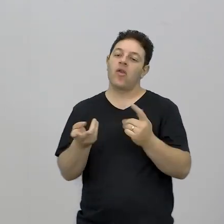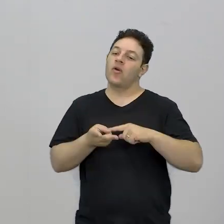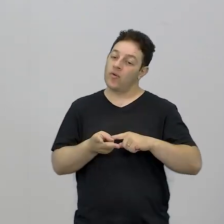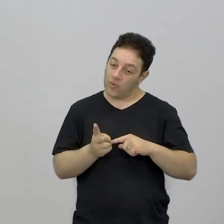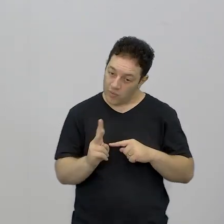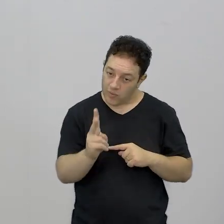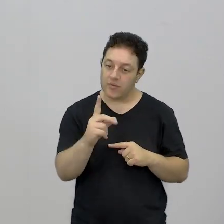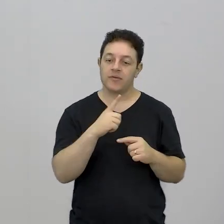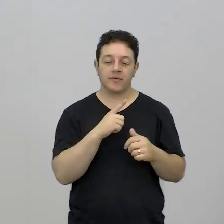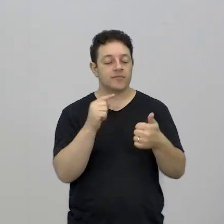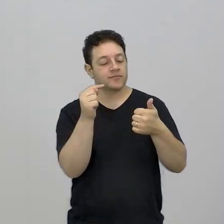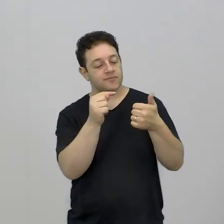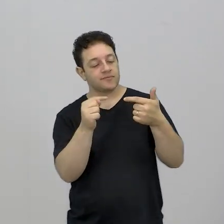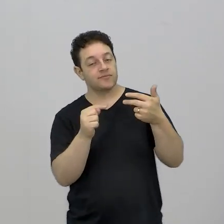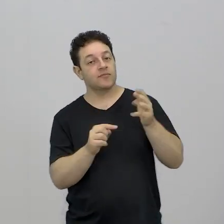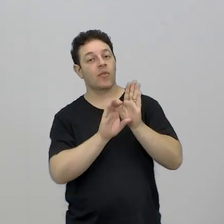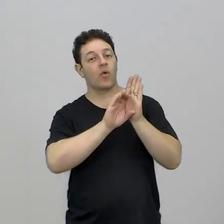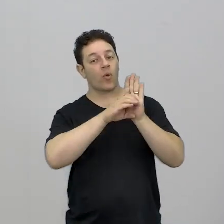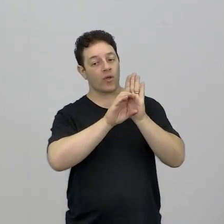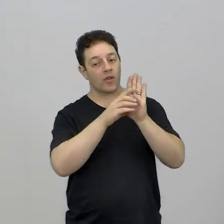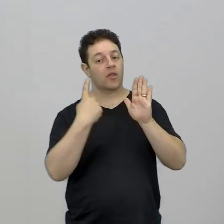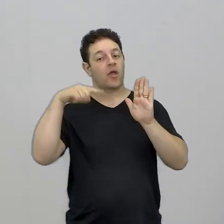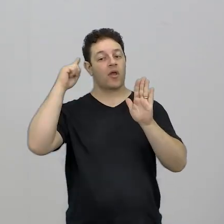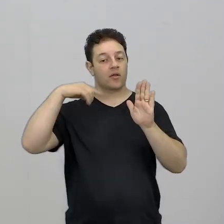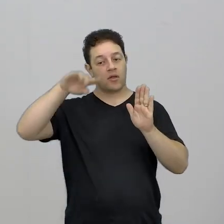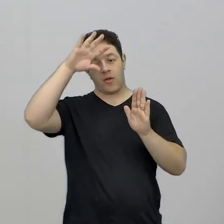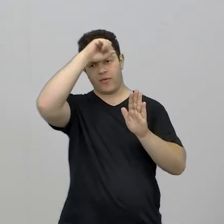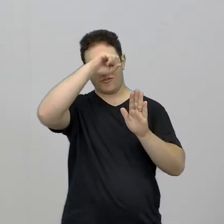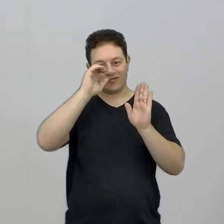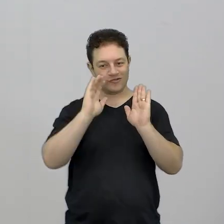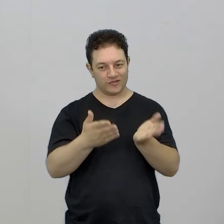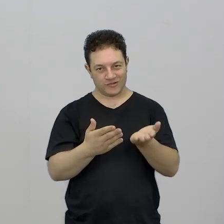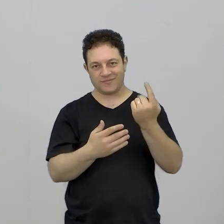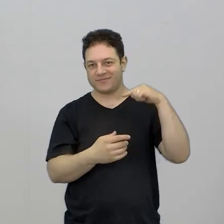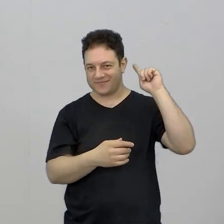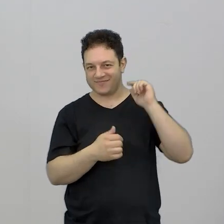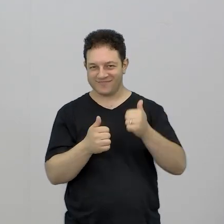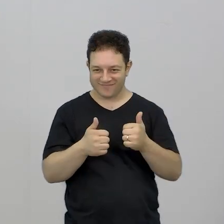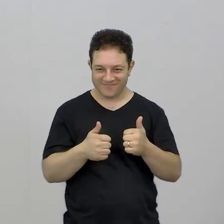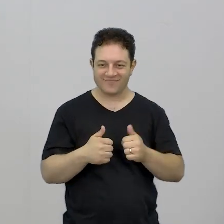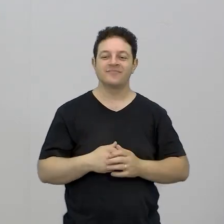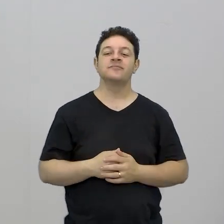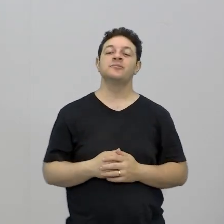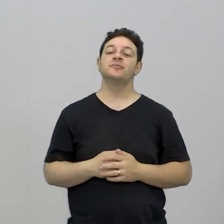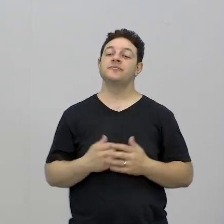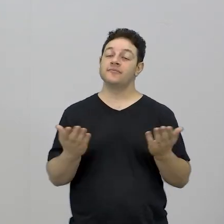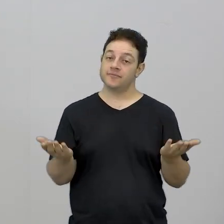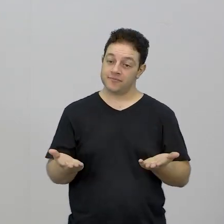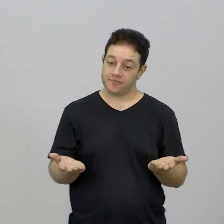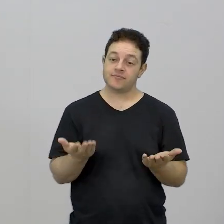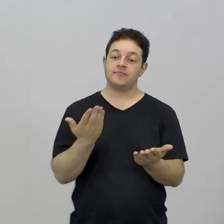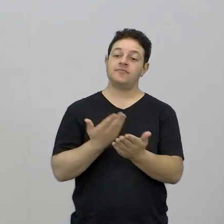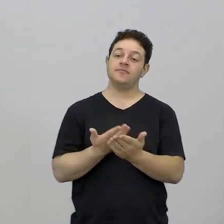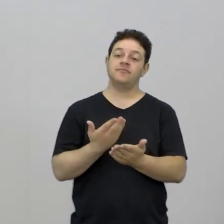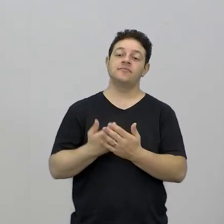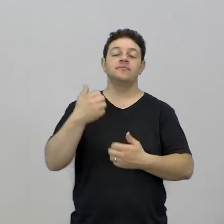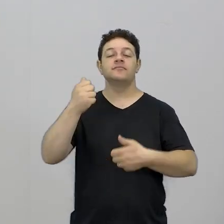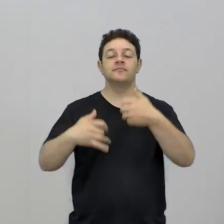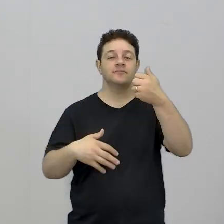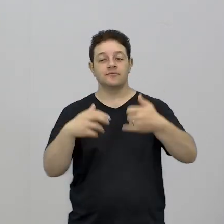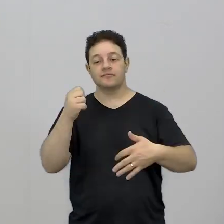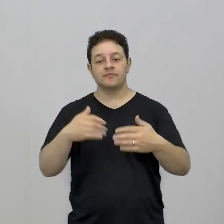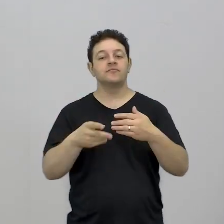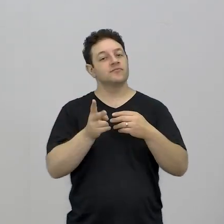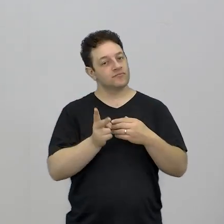né, de alguns conceitos, né, que a gente já tinha trabalhado anteriormente. E na nossa aula de hoje a gente vai